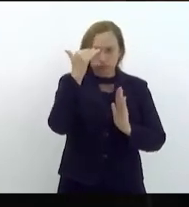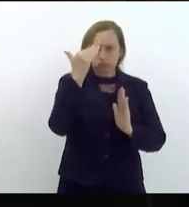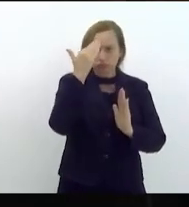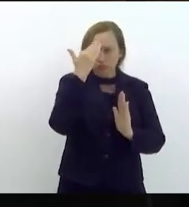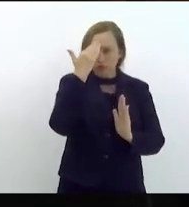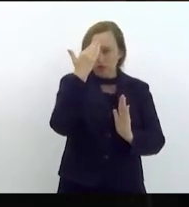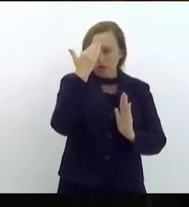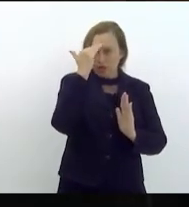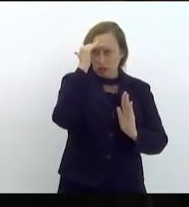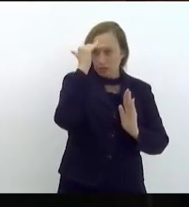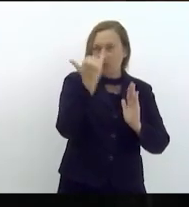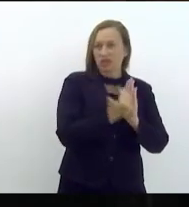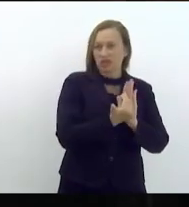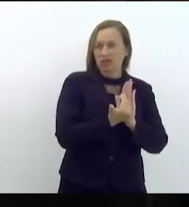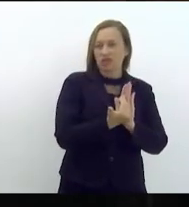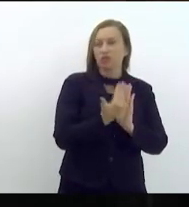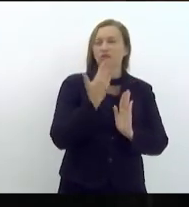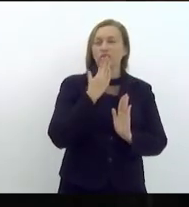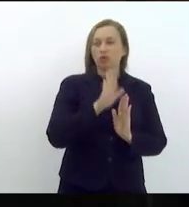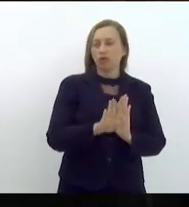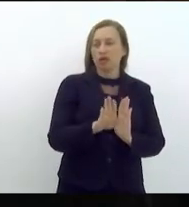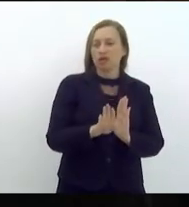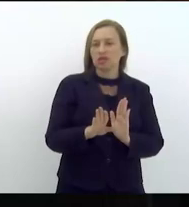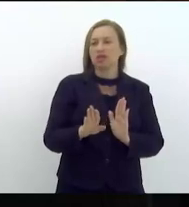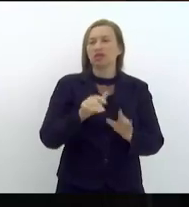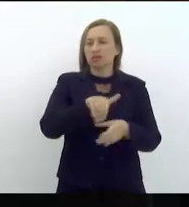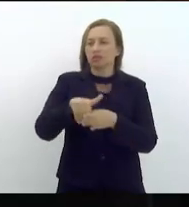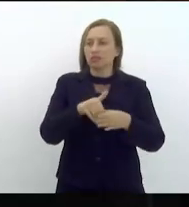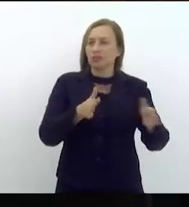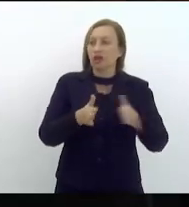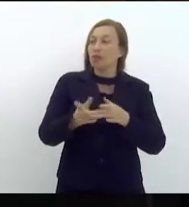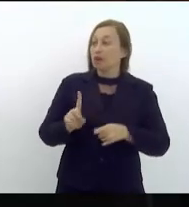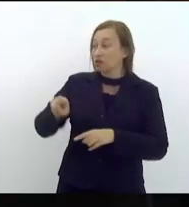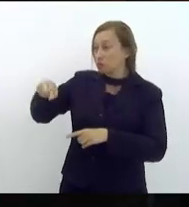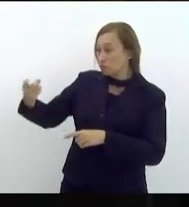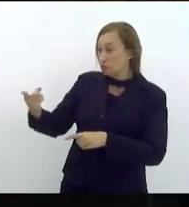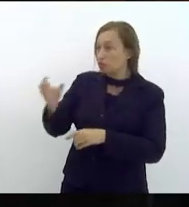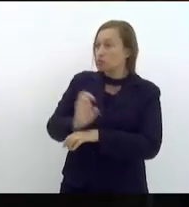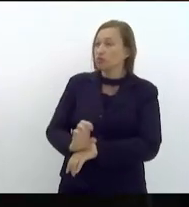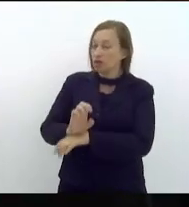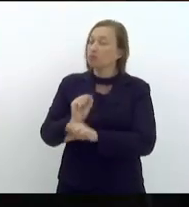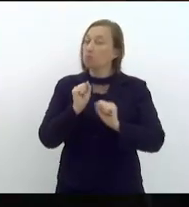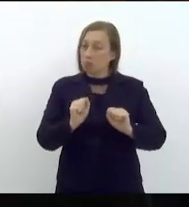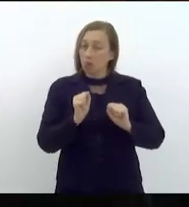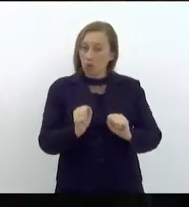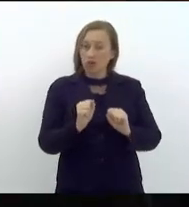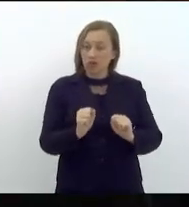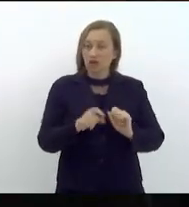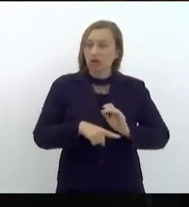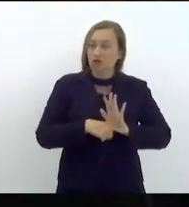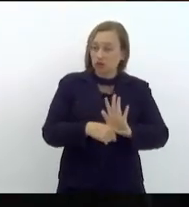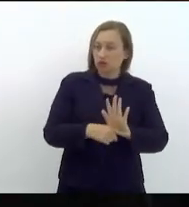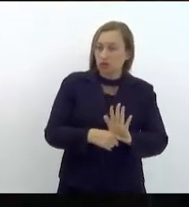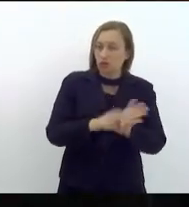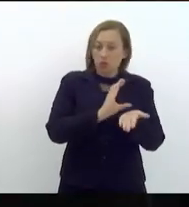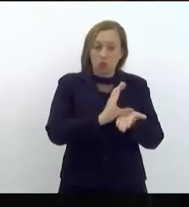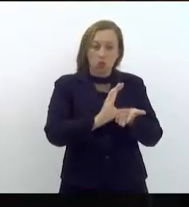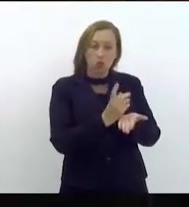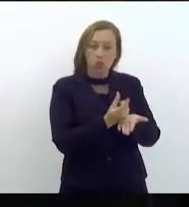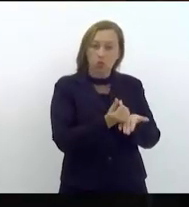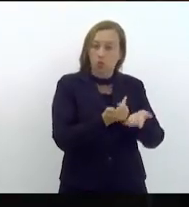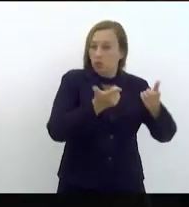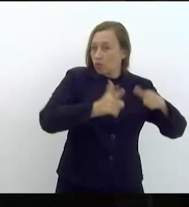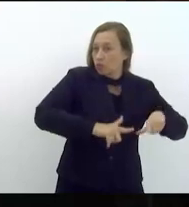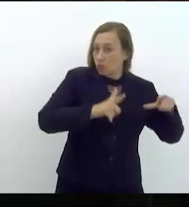mas ainda assim os municípios e os estados podem compor a renda dessas pessoas até porque esse recurso fica no comércio